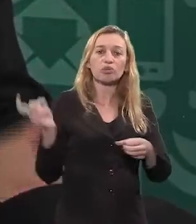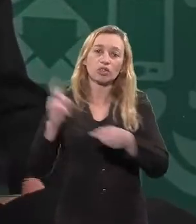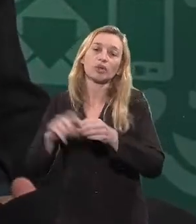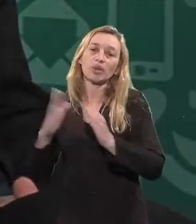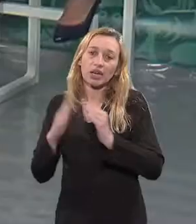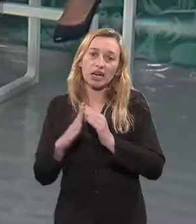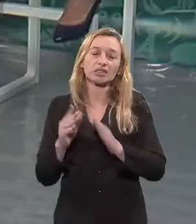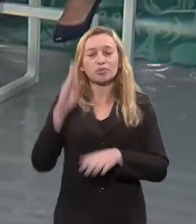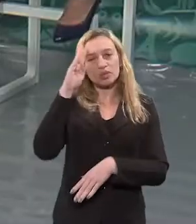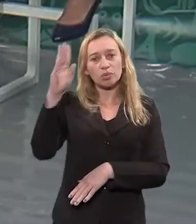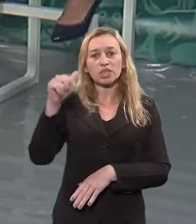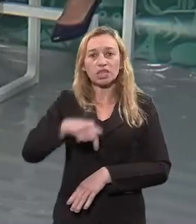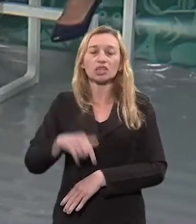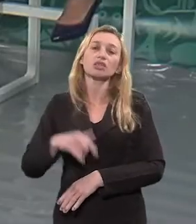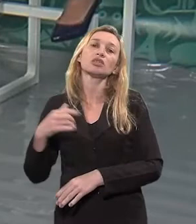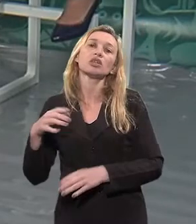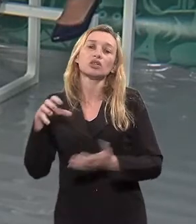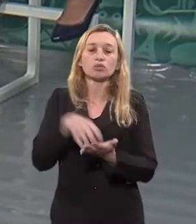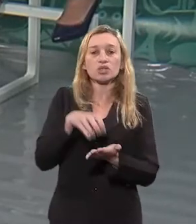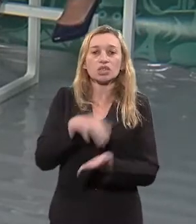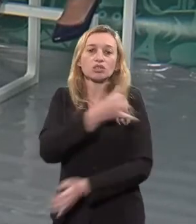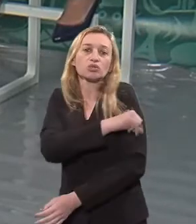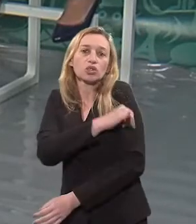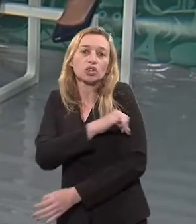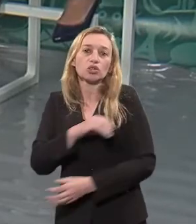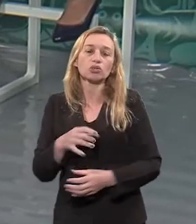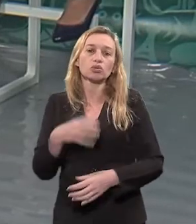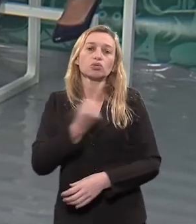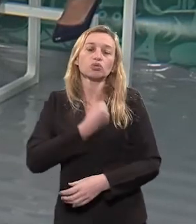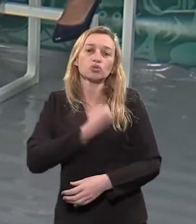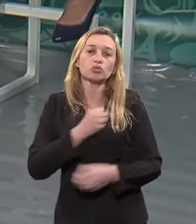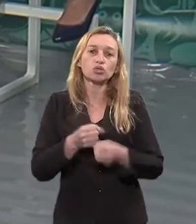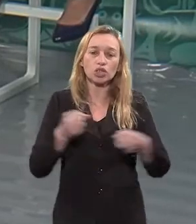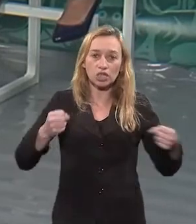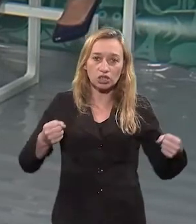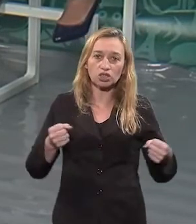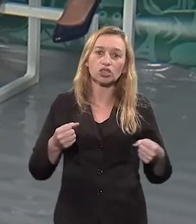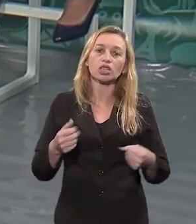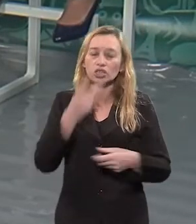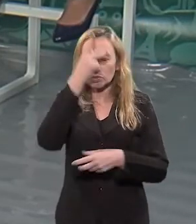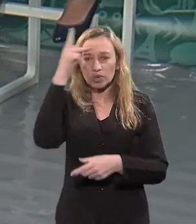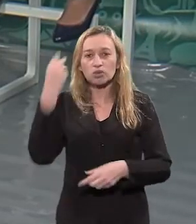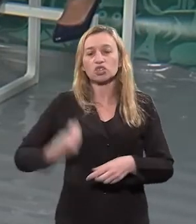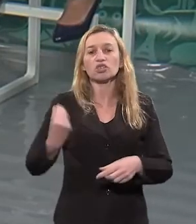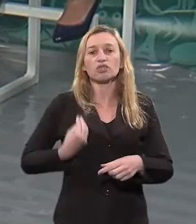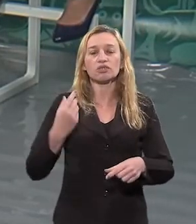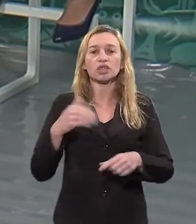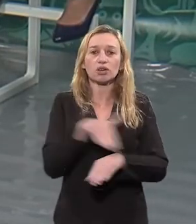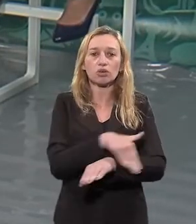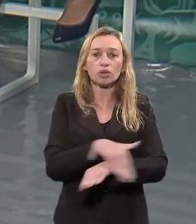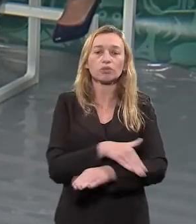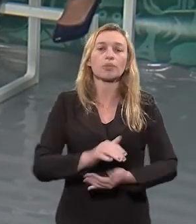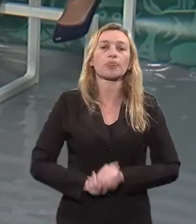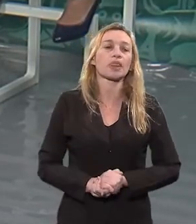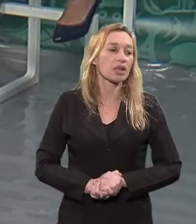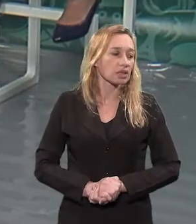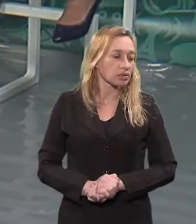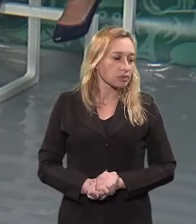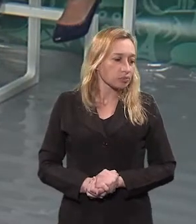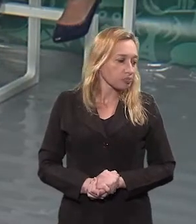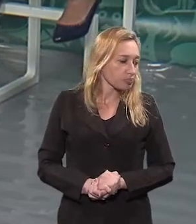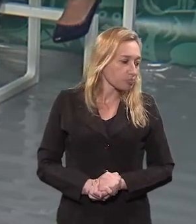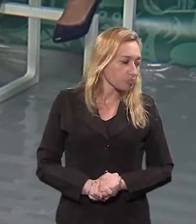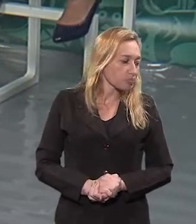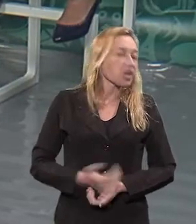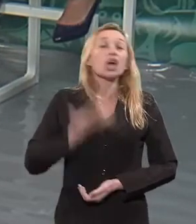né? Já faria. Principalmente aqui no centro do Rio, né? Que acho que é onde se localiza a maior parte dessa população. Exato. Em situação de rua, né, Larissa?